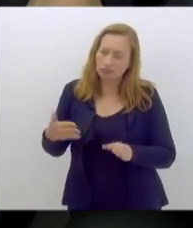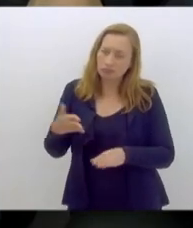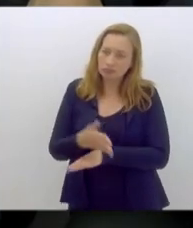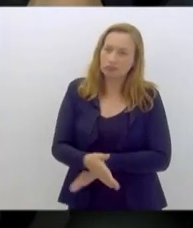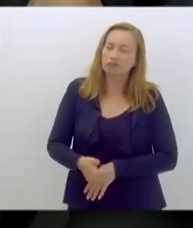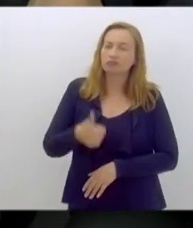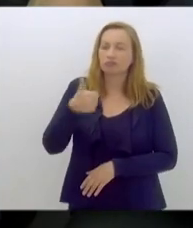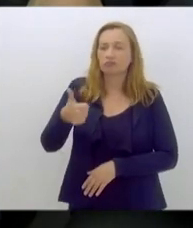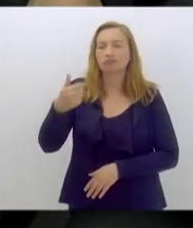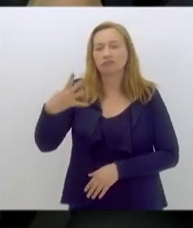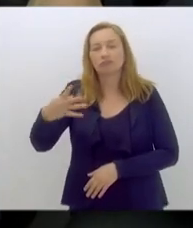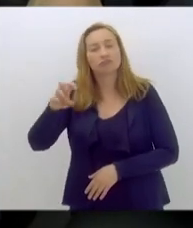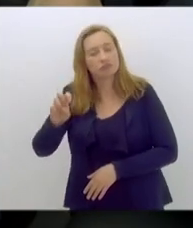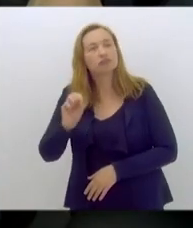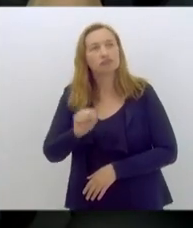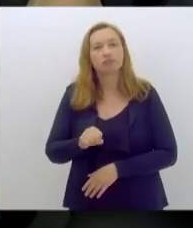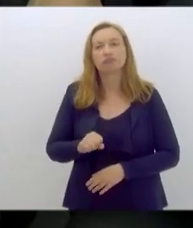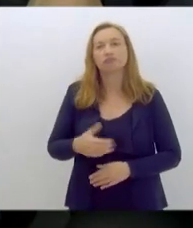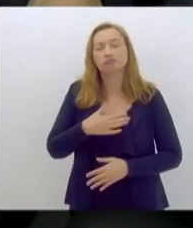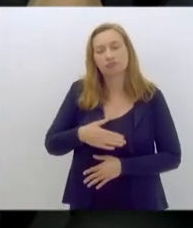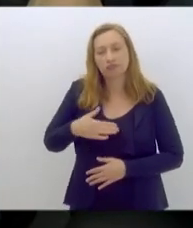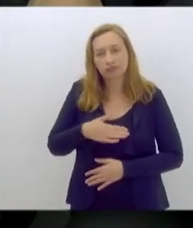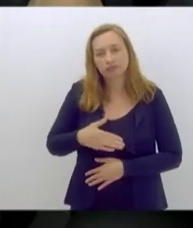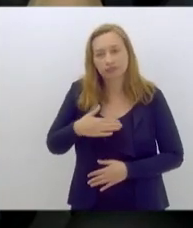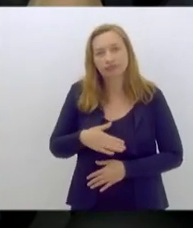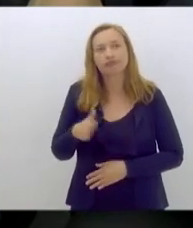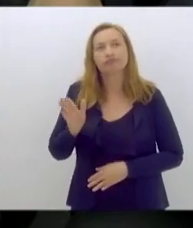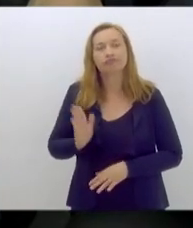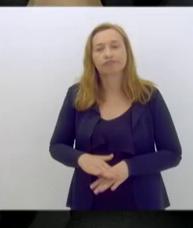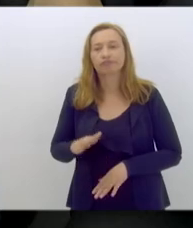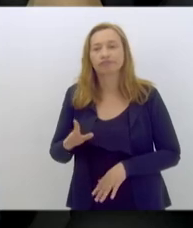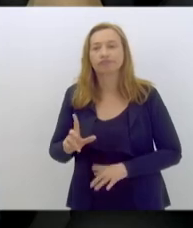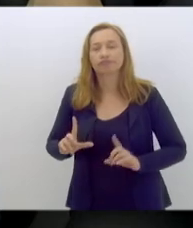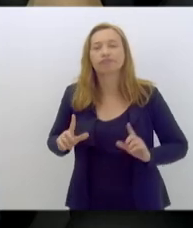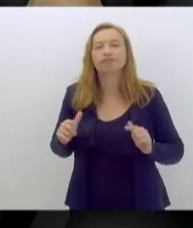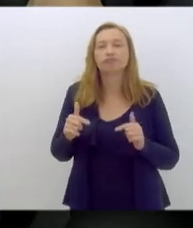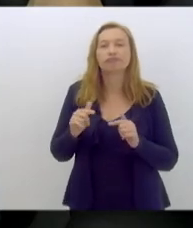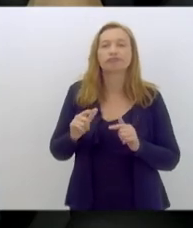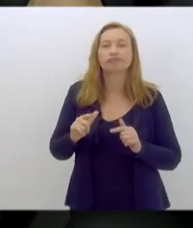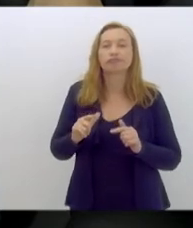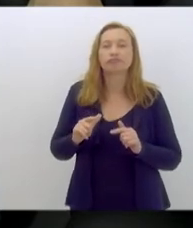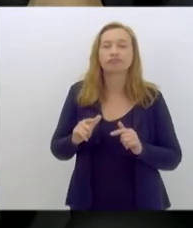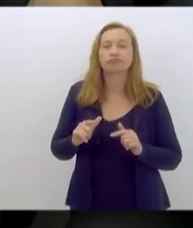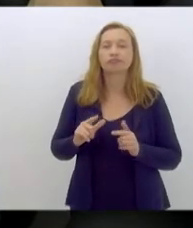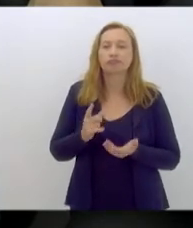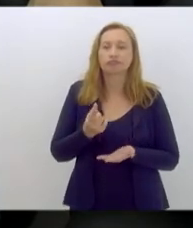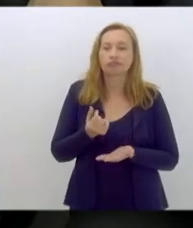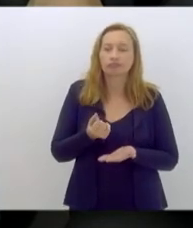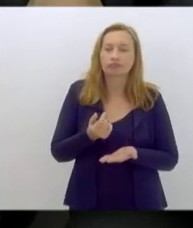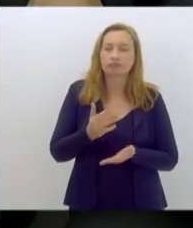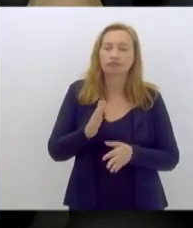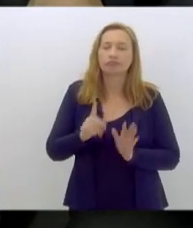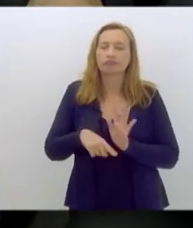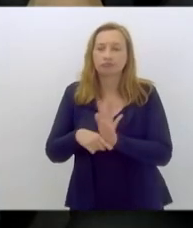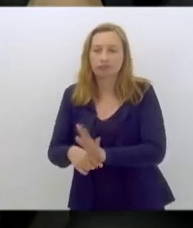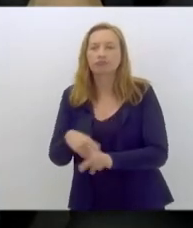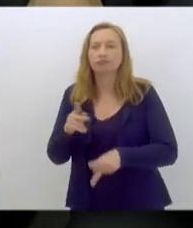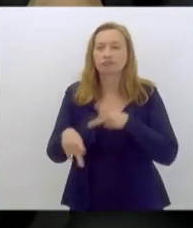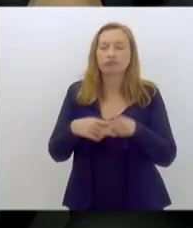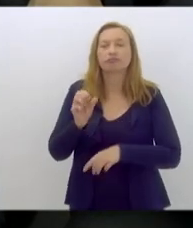a fonte um 45 é gostaríamos de ter mais ações para poder atender a população